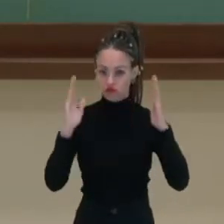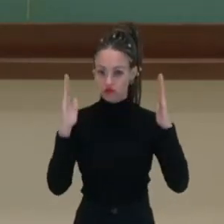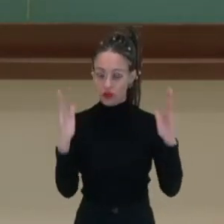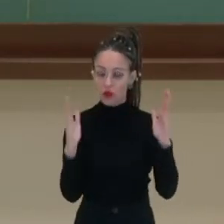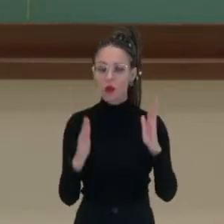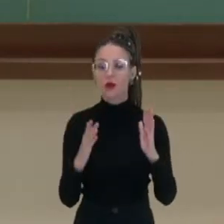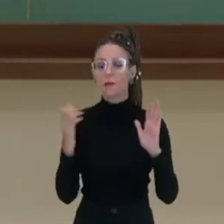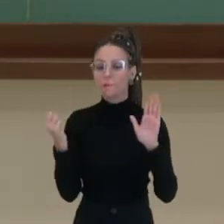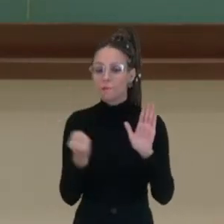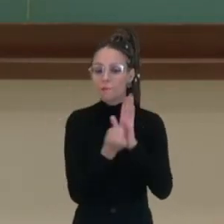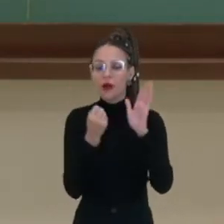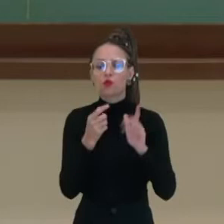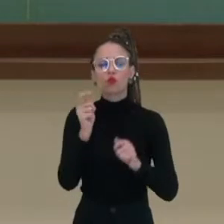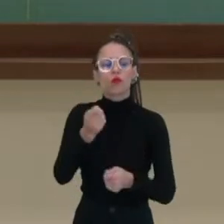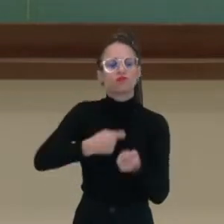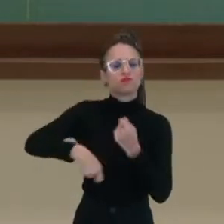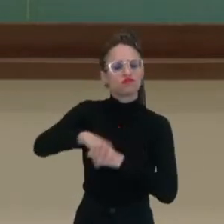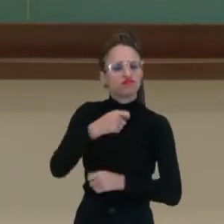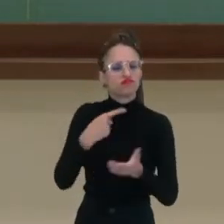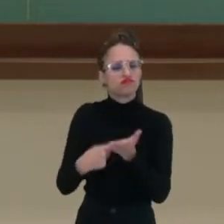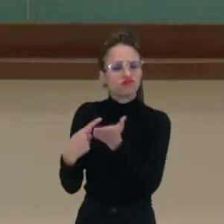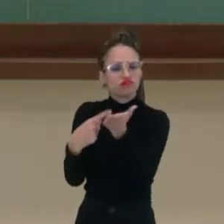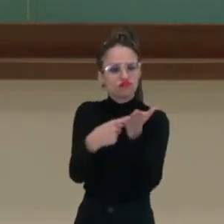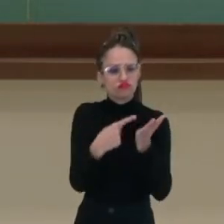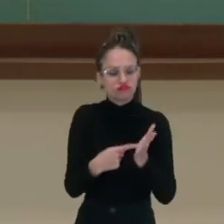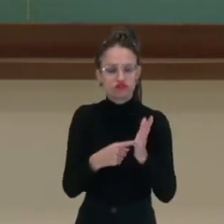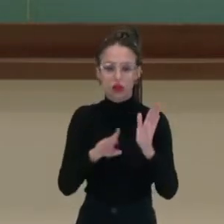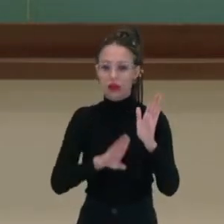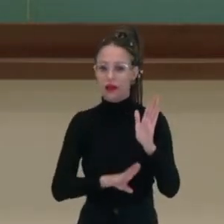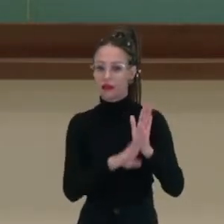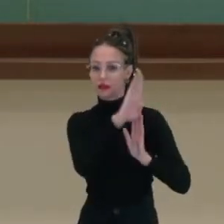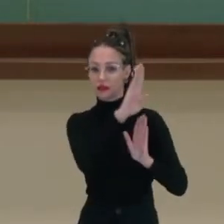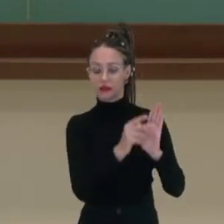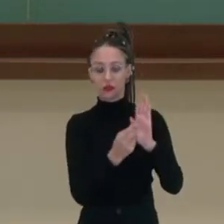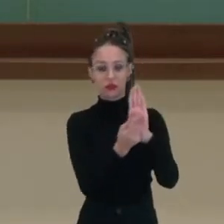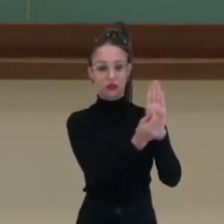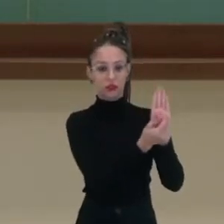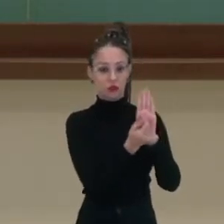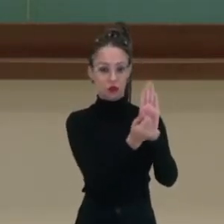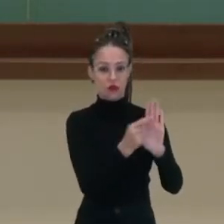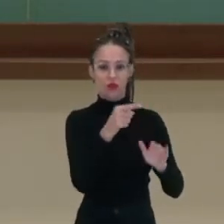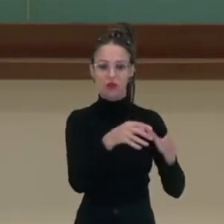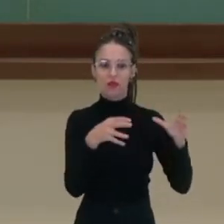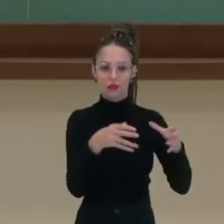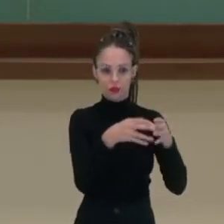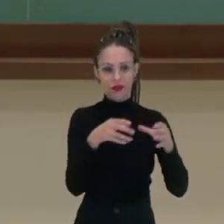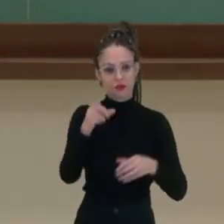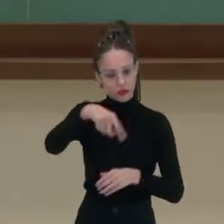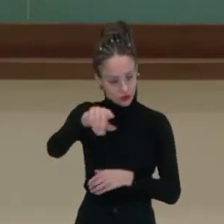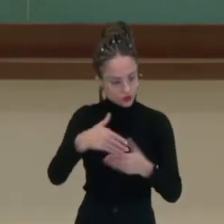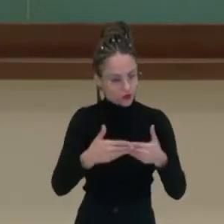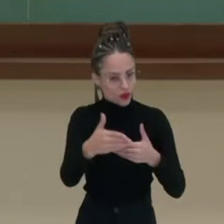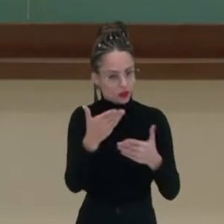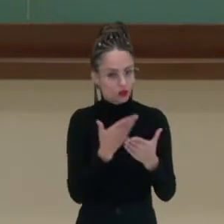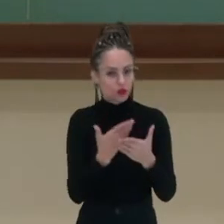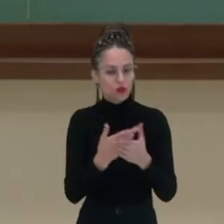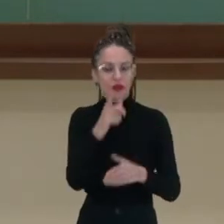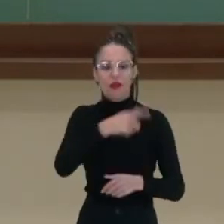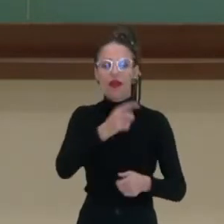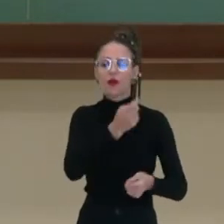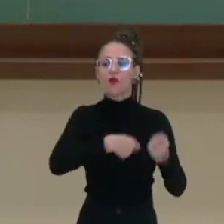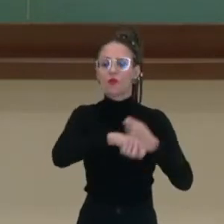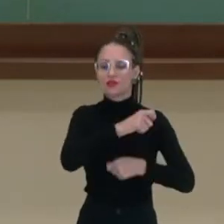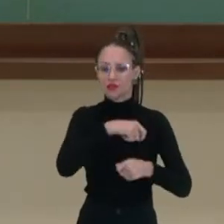essa questão das negociações, né, a ascensão da burguesia, né, que era uma classe que vocês irão estudar, que eram os